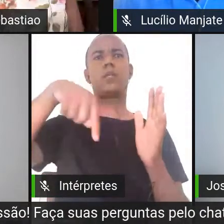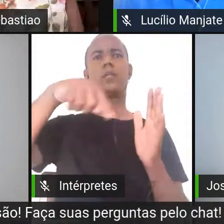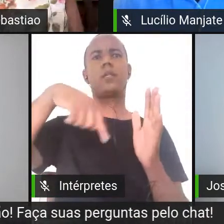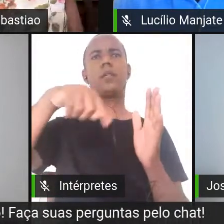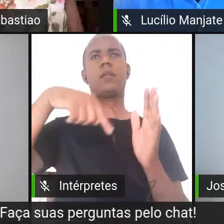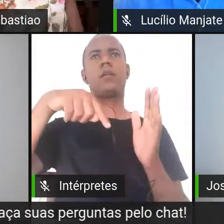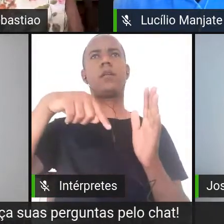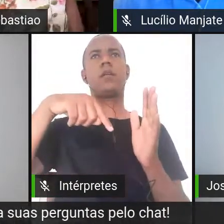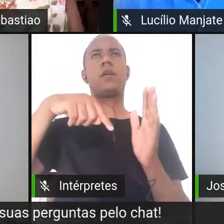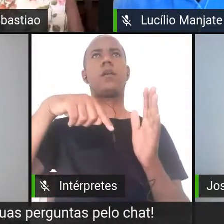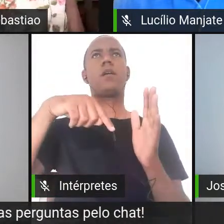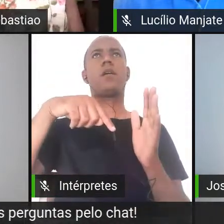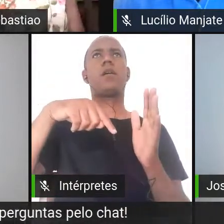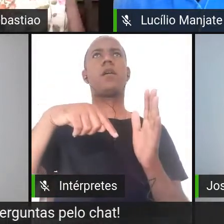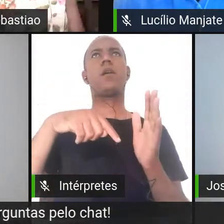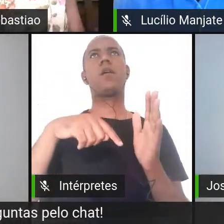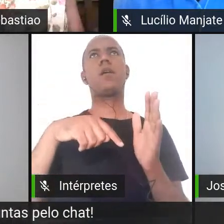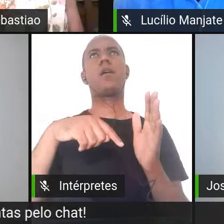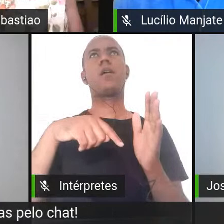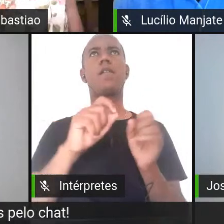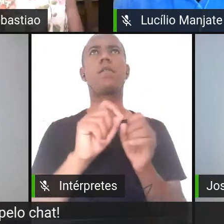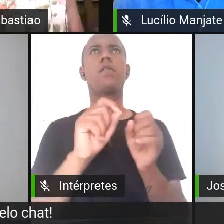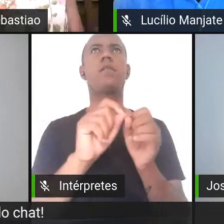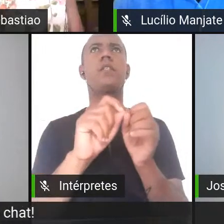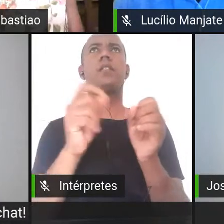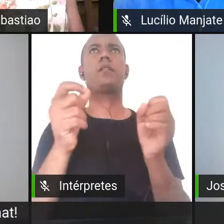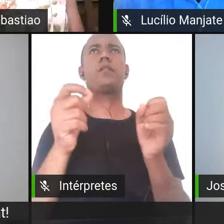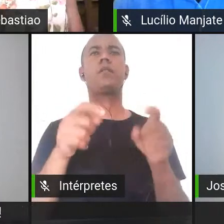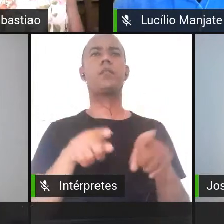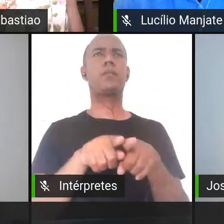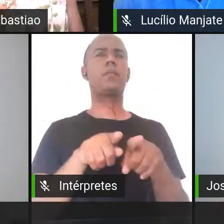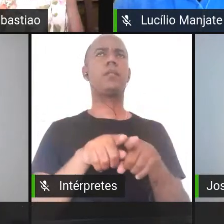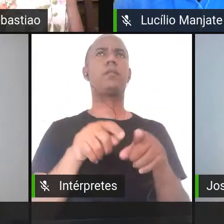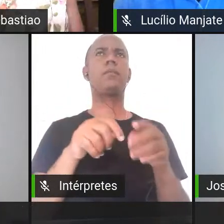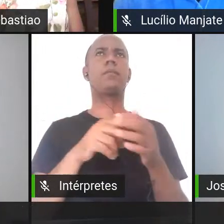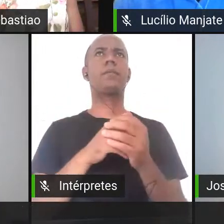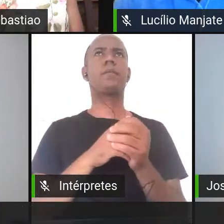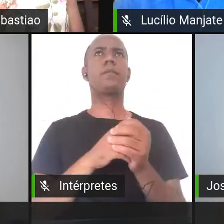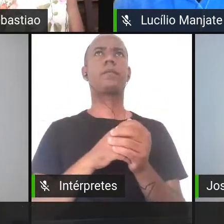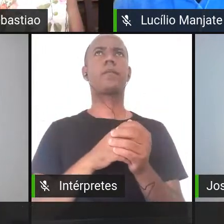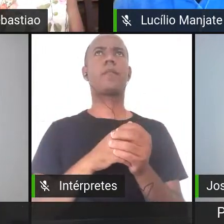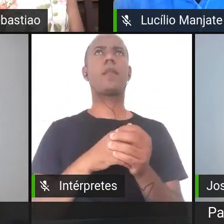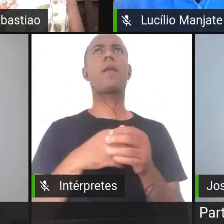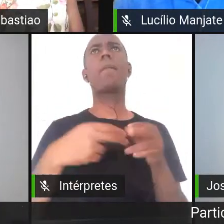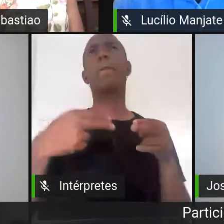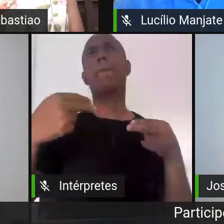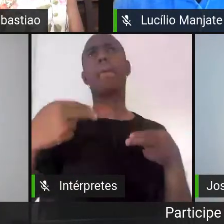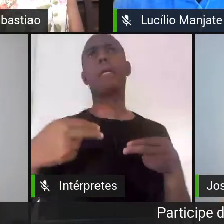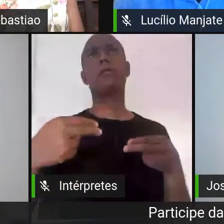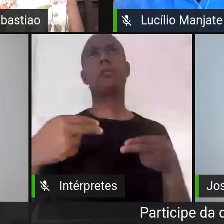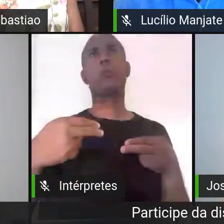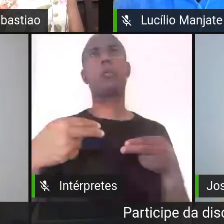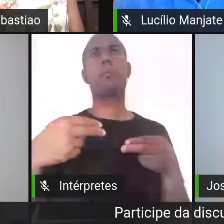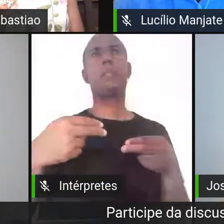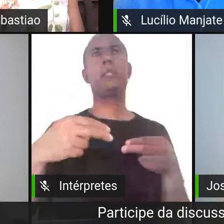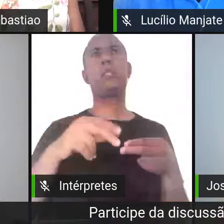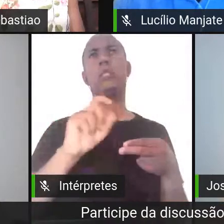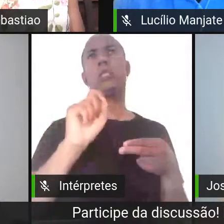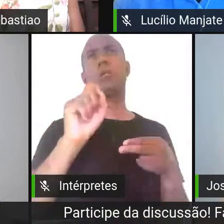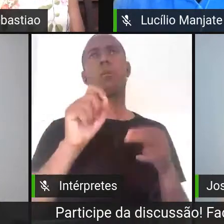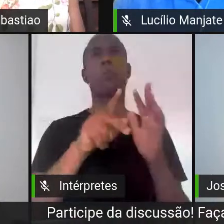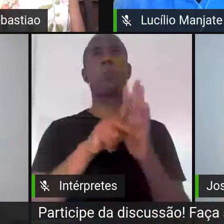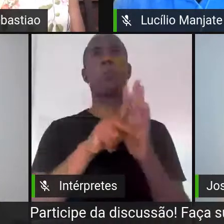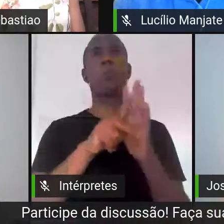toca. E particularmente eu não sou alguém muito interessado em política, então daí que não tenho interesse em focar-me nesse